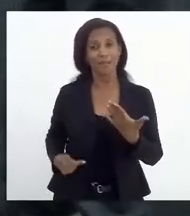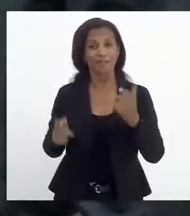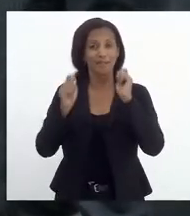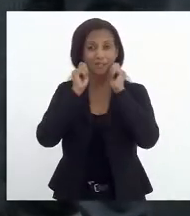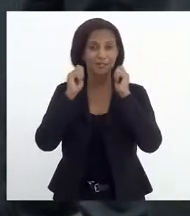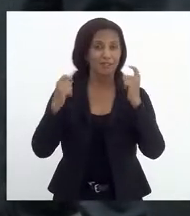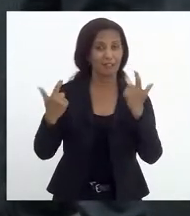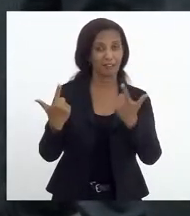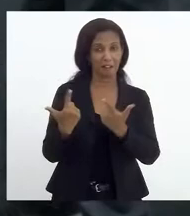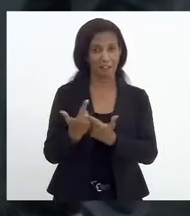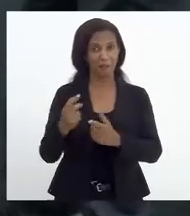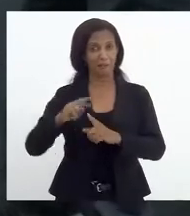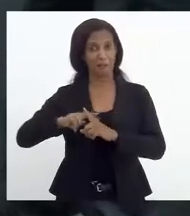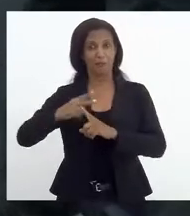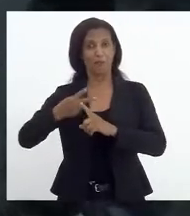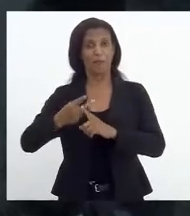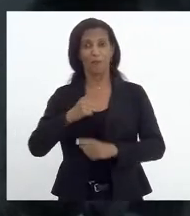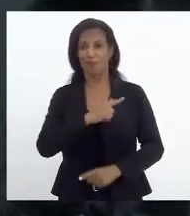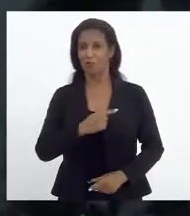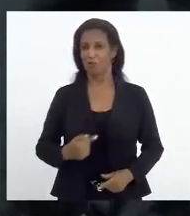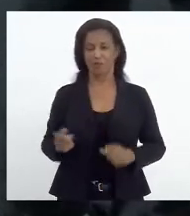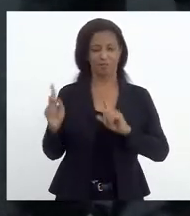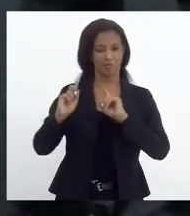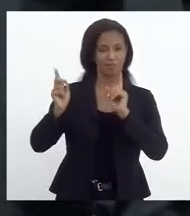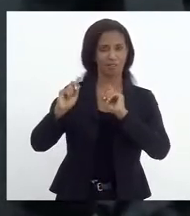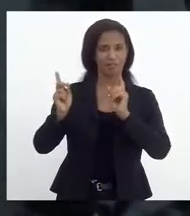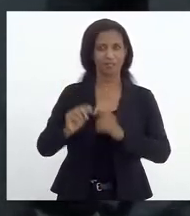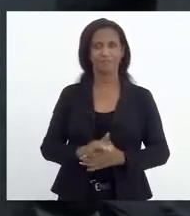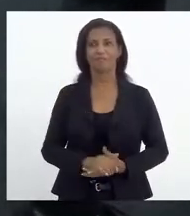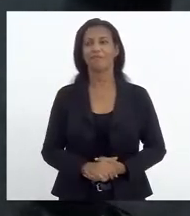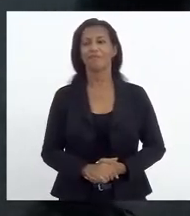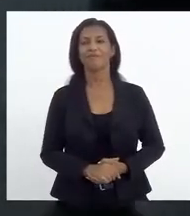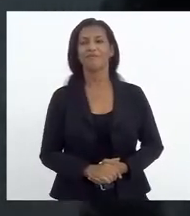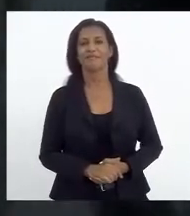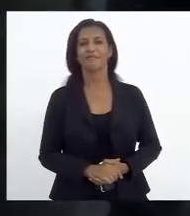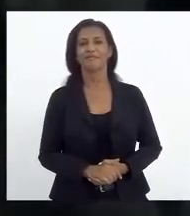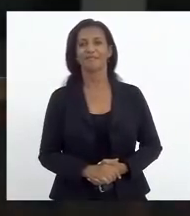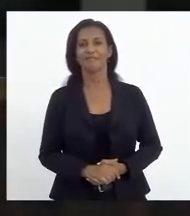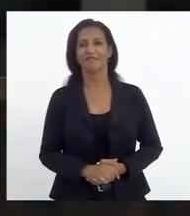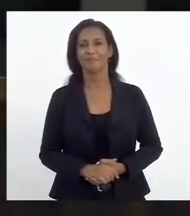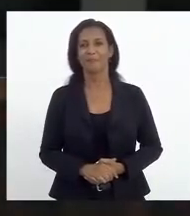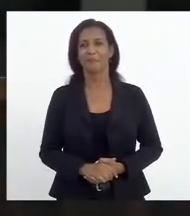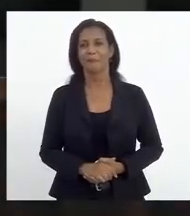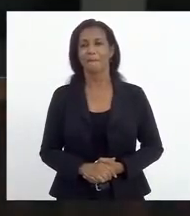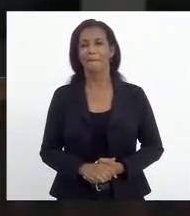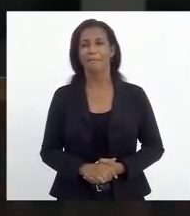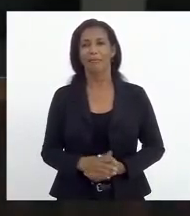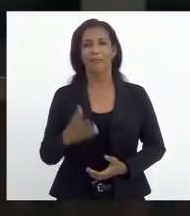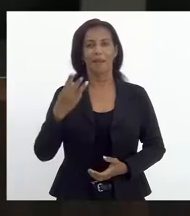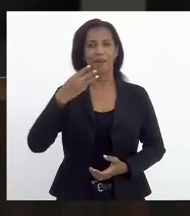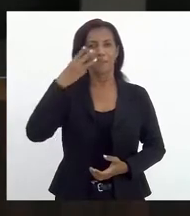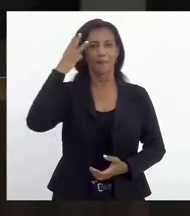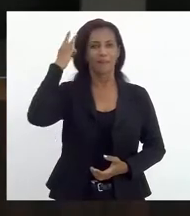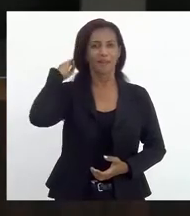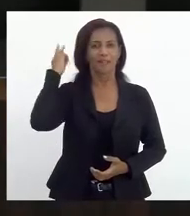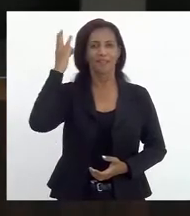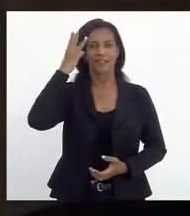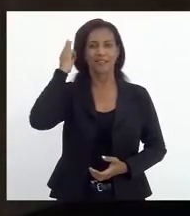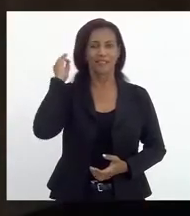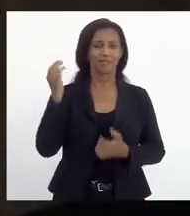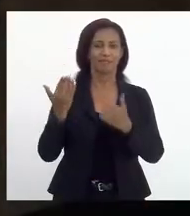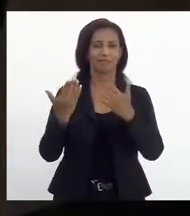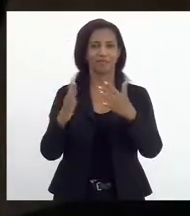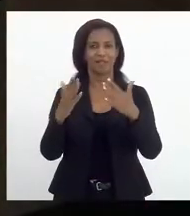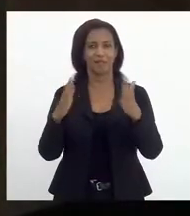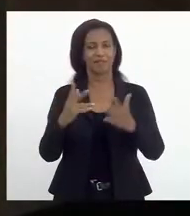Assembleia. Pelo dublê de governador, não. Pela ordem, deputado Marcelo Gabrielino. Quero aproveitar para